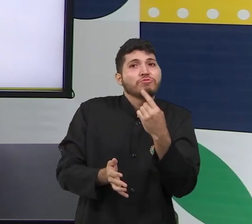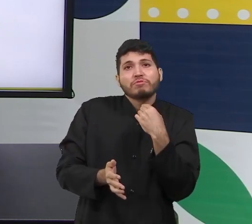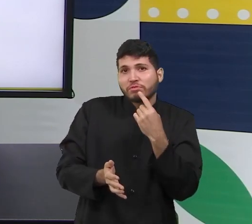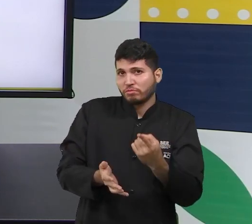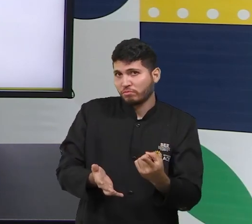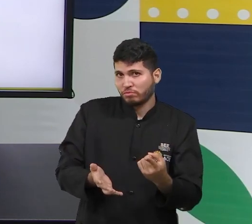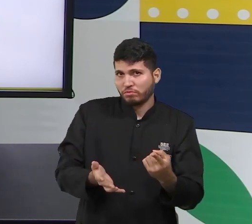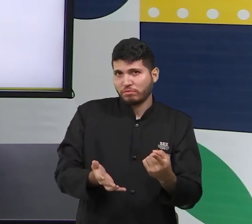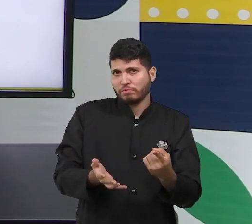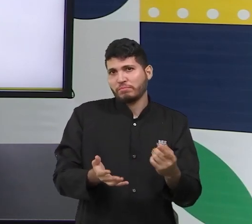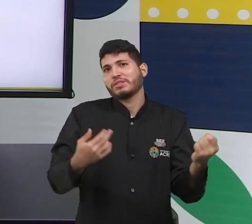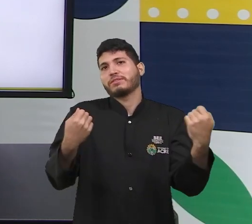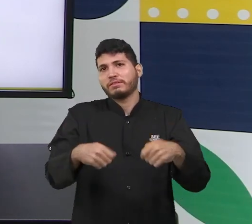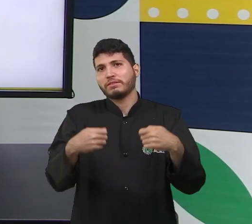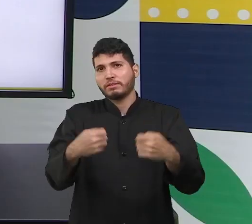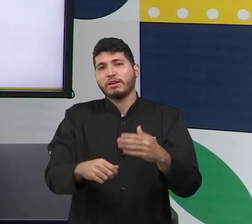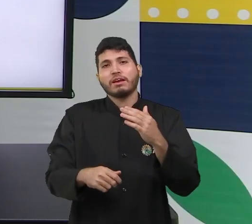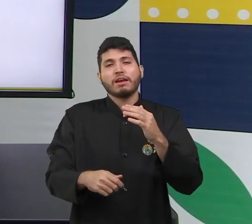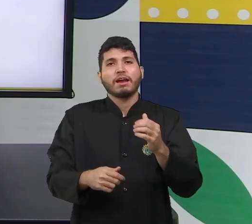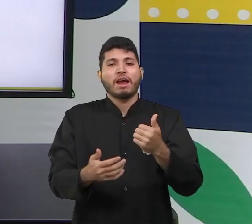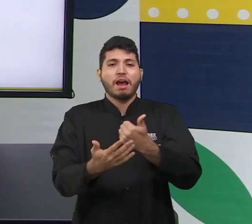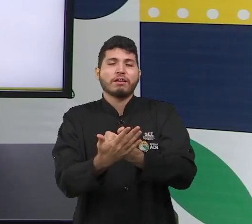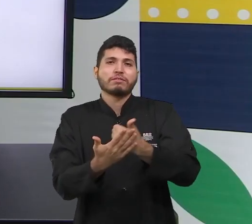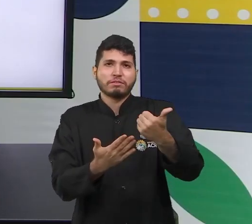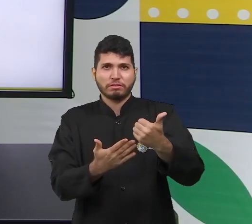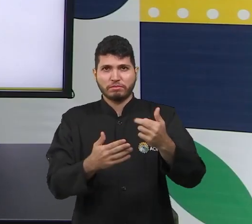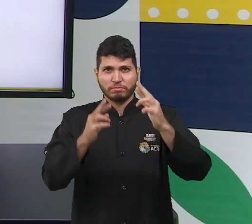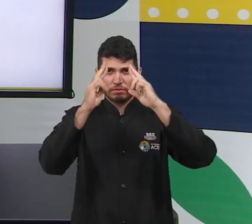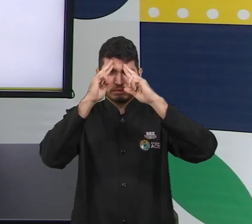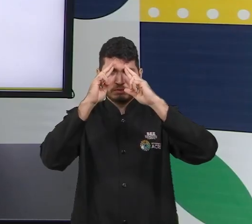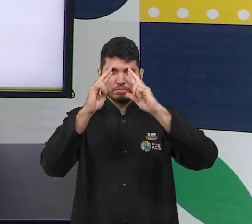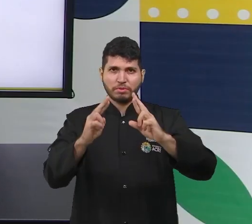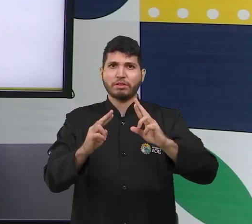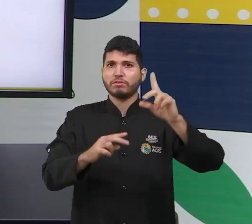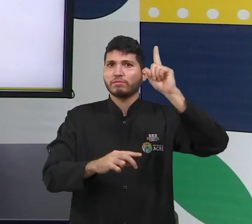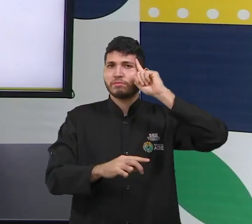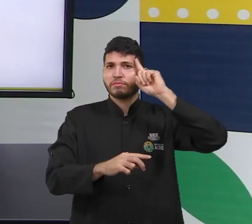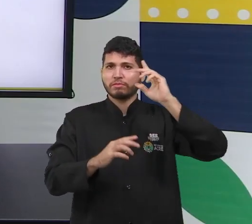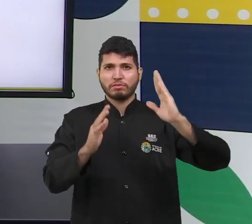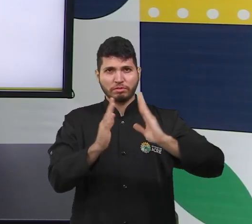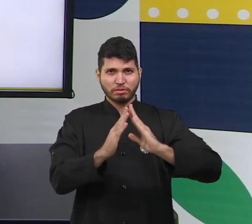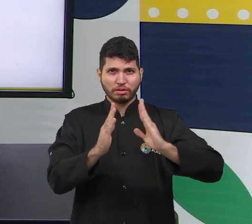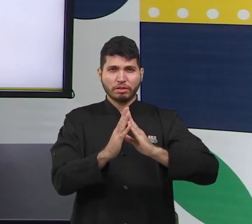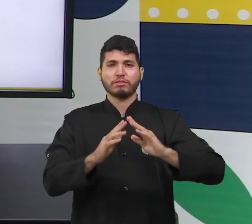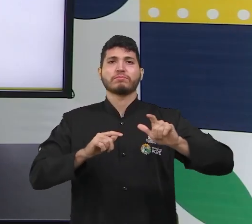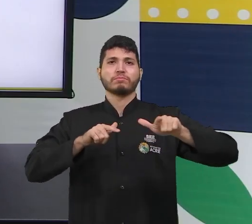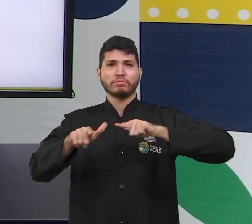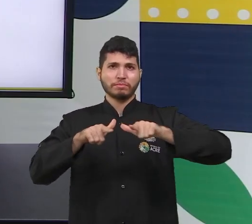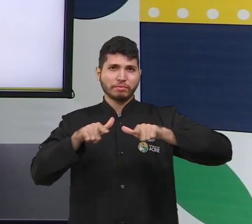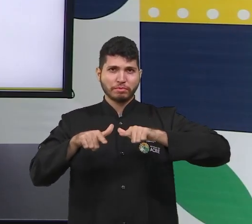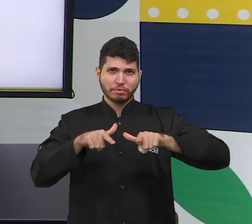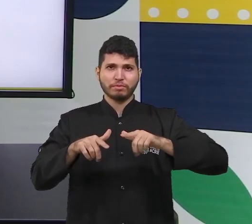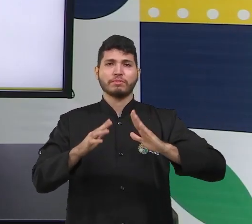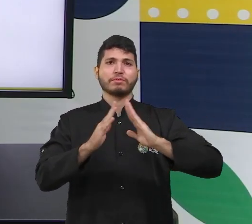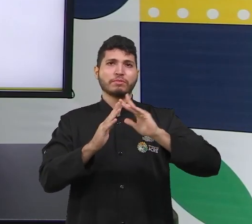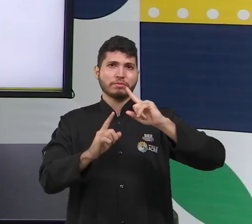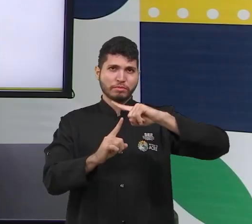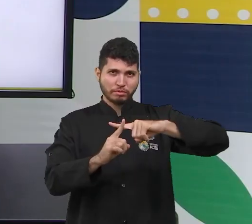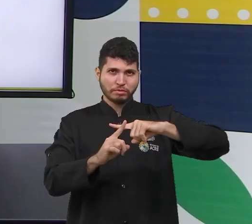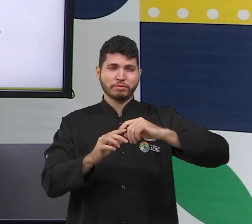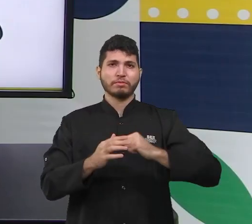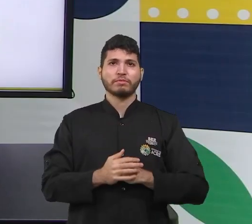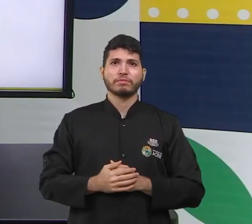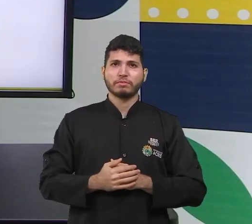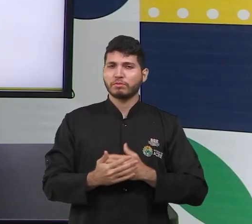a ação, na prática, o respeito no dia a dia, em casa, no trabalho, na igreja,